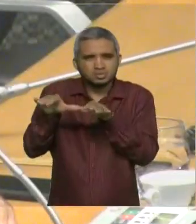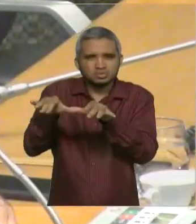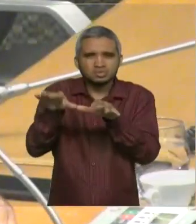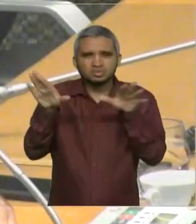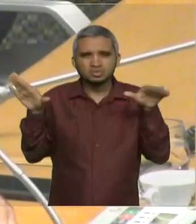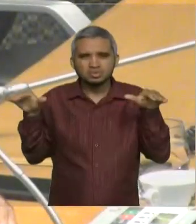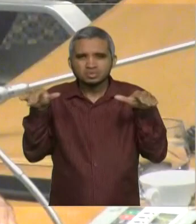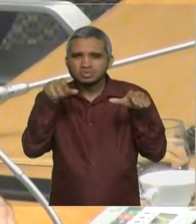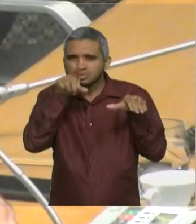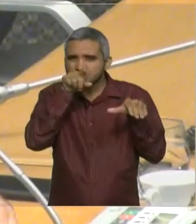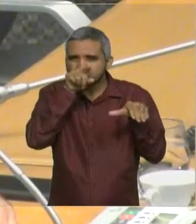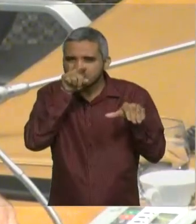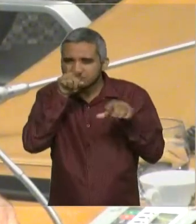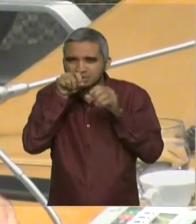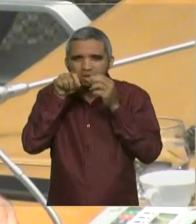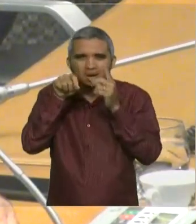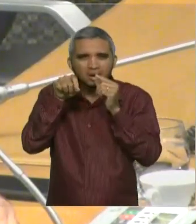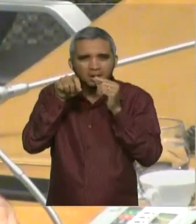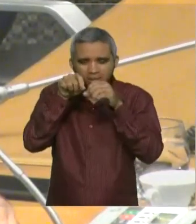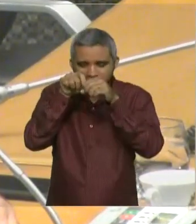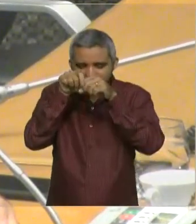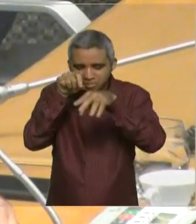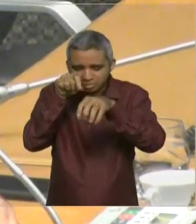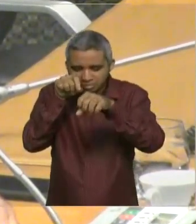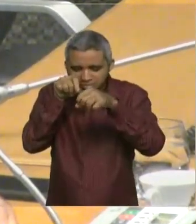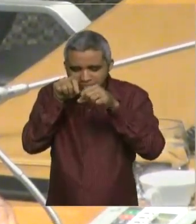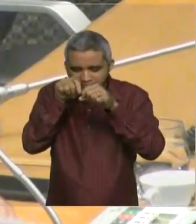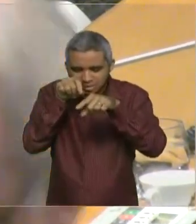águia. E voa alto.